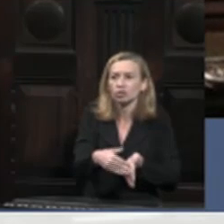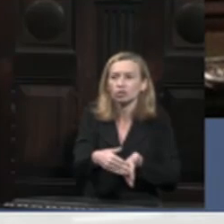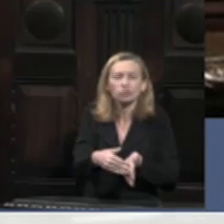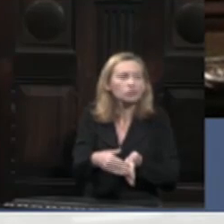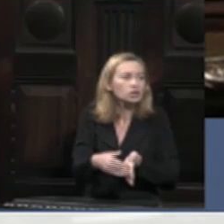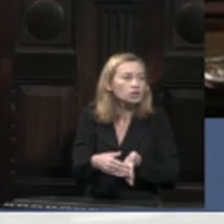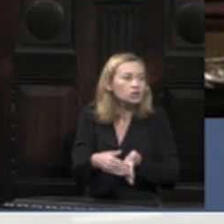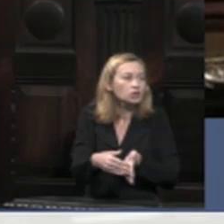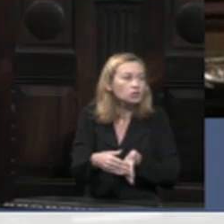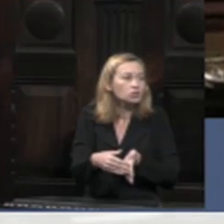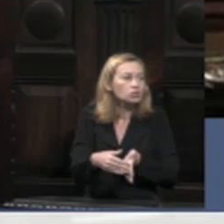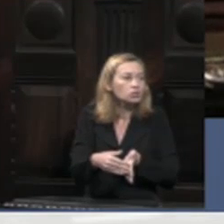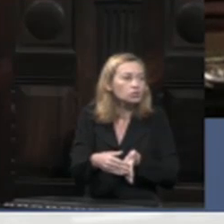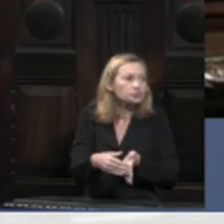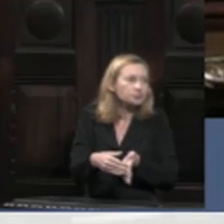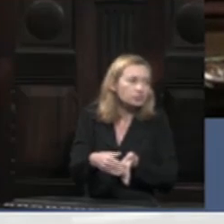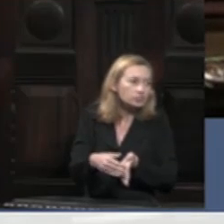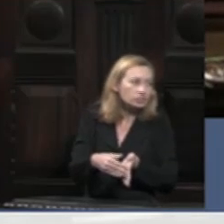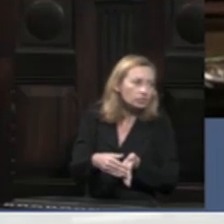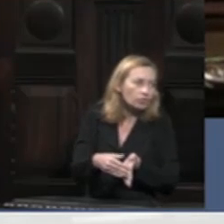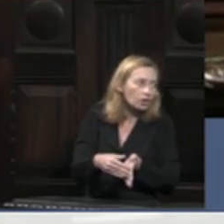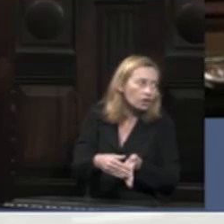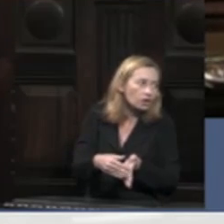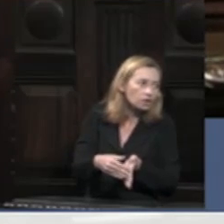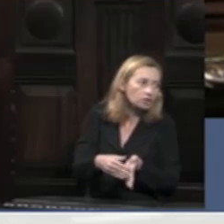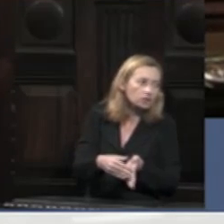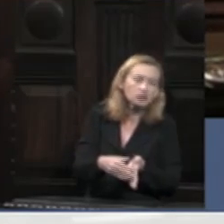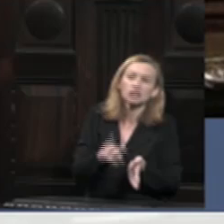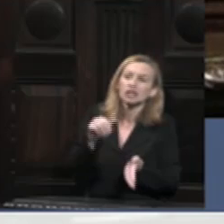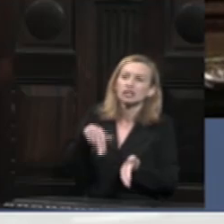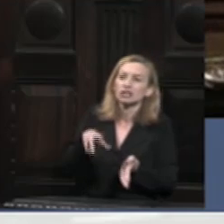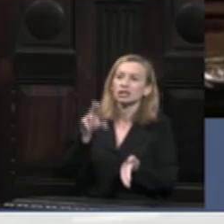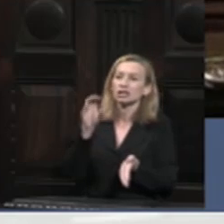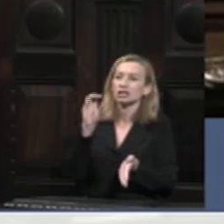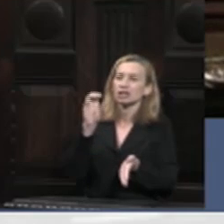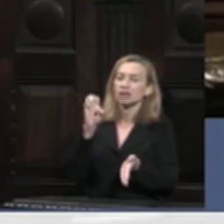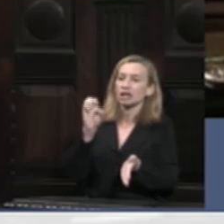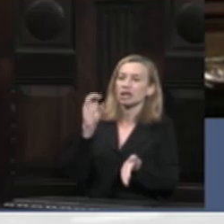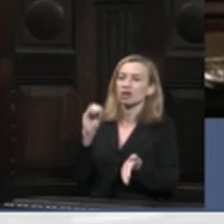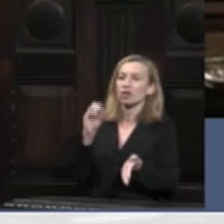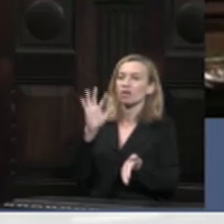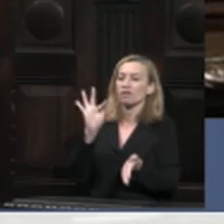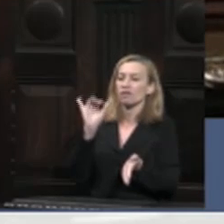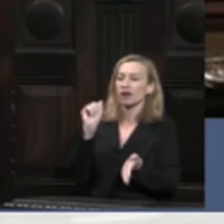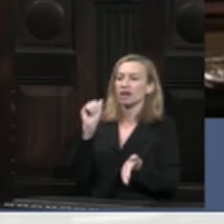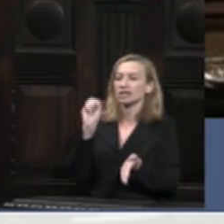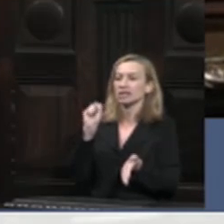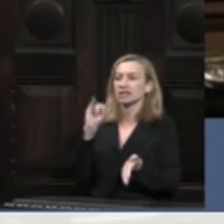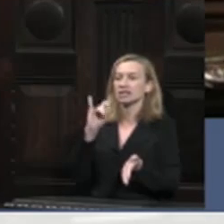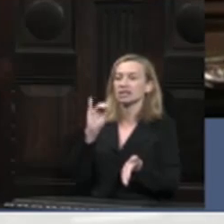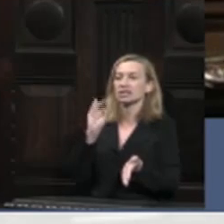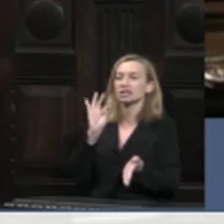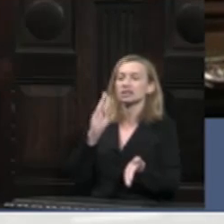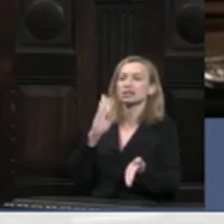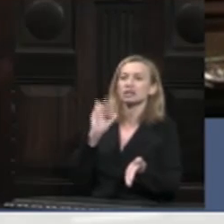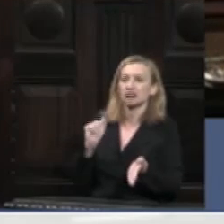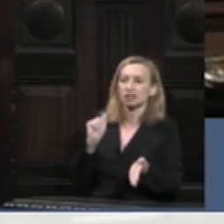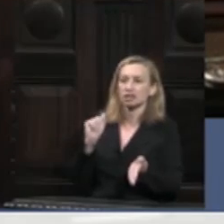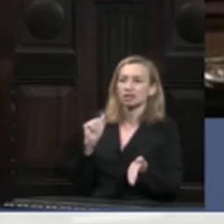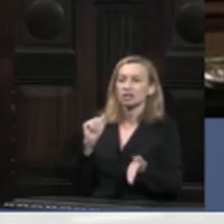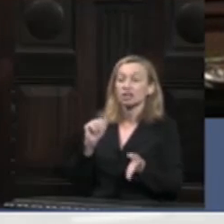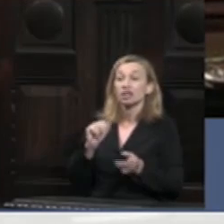as posições que adotamos na votação dos diferentes projetos, com divergências profundas, com divergências pontuais, tudo